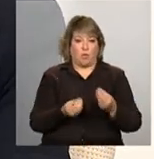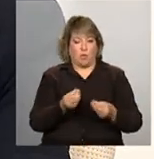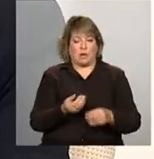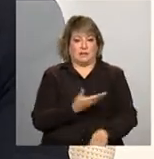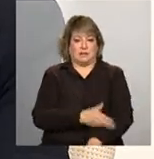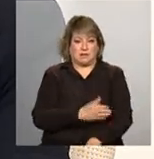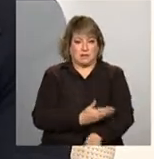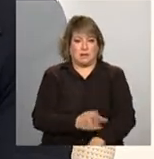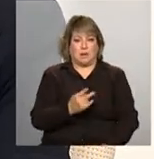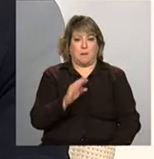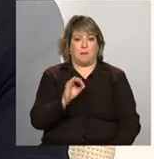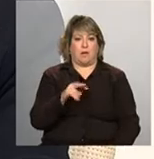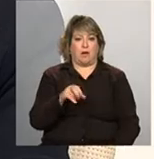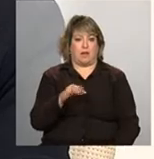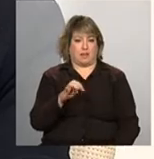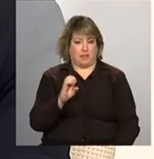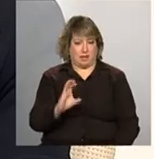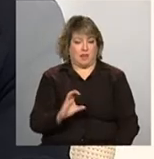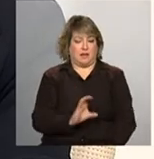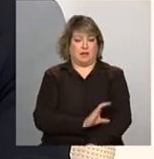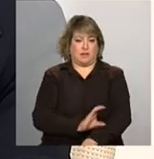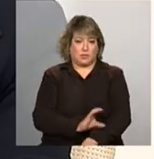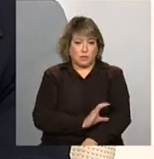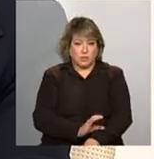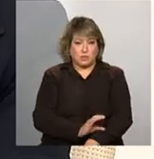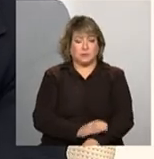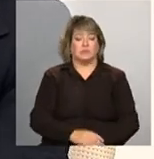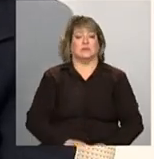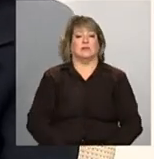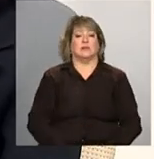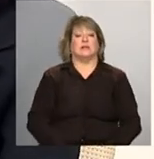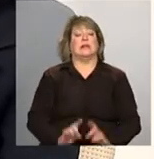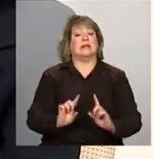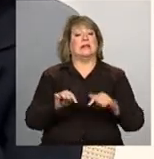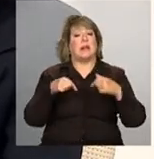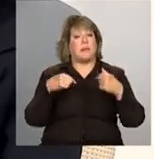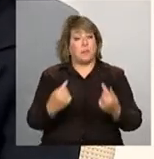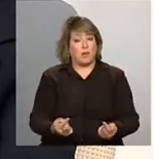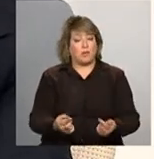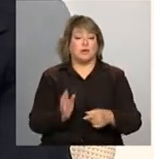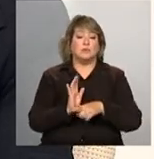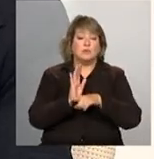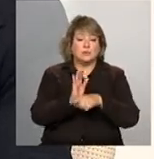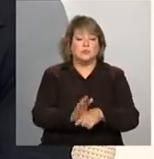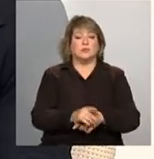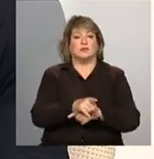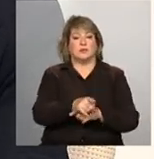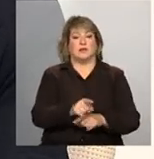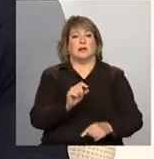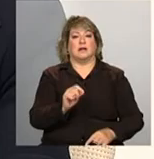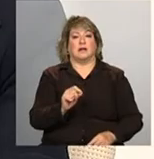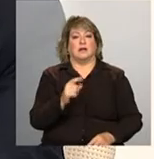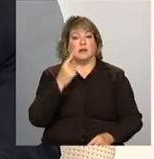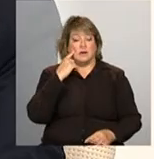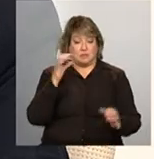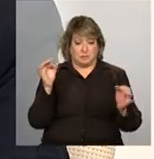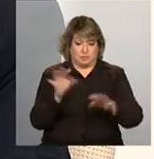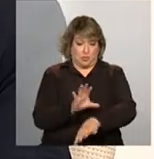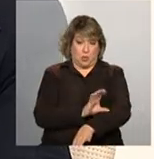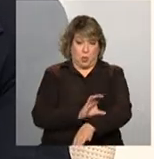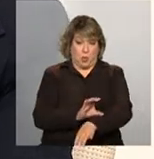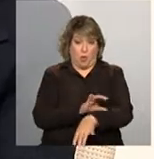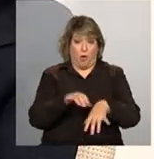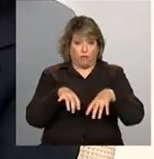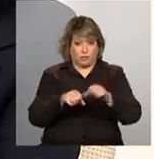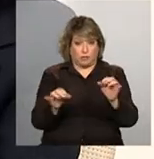qualificação profissional, através dos cursos do Pronatec, e depois, então, apoiado, depois que terminar o curso,